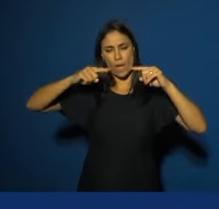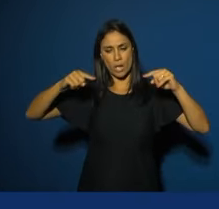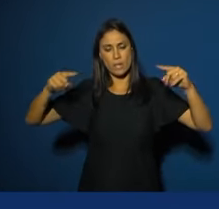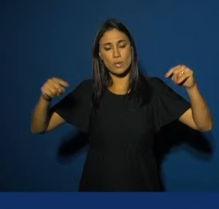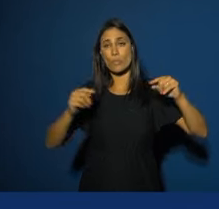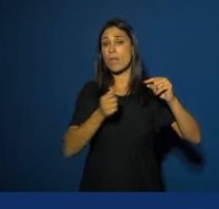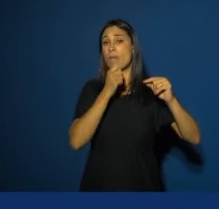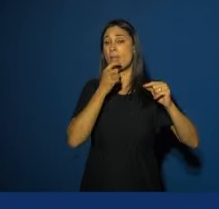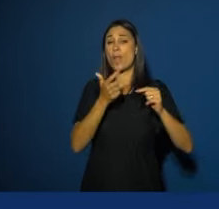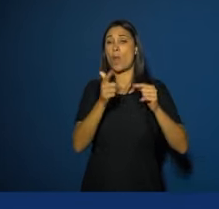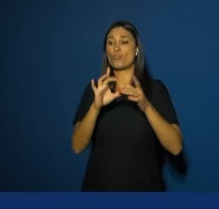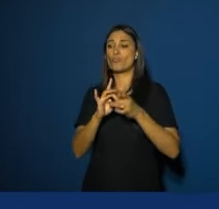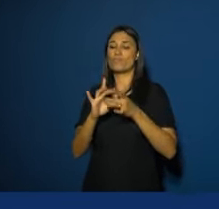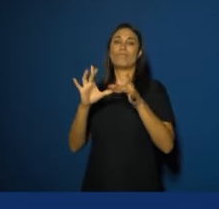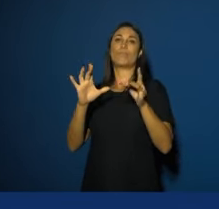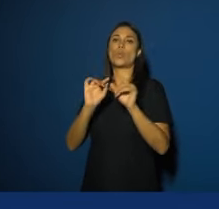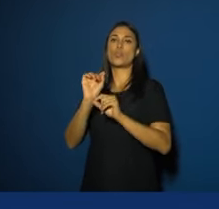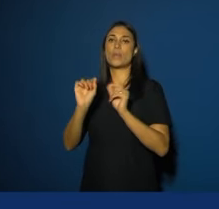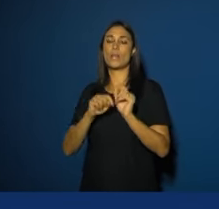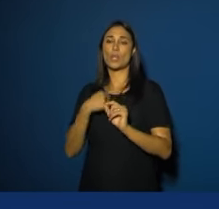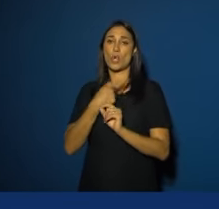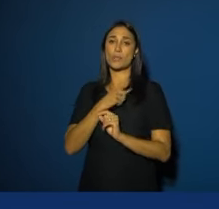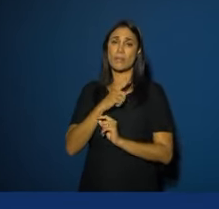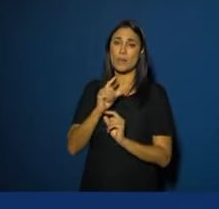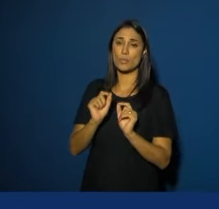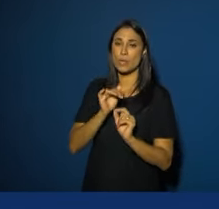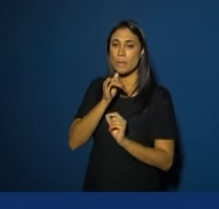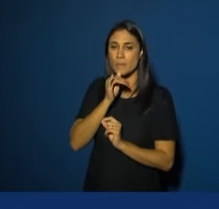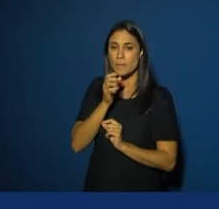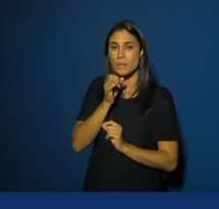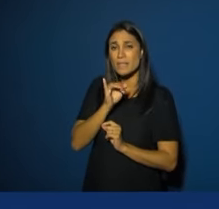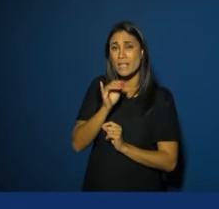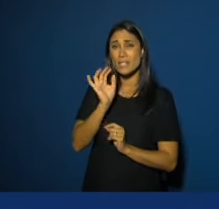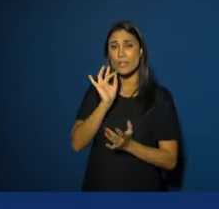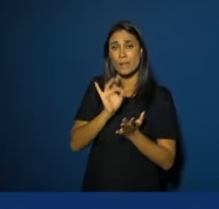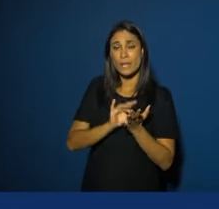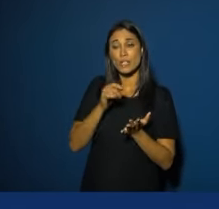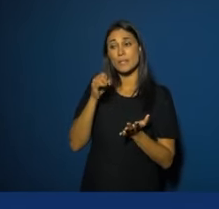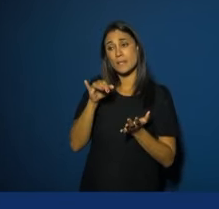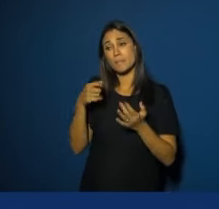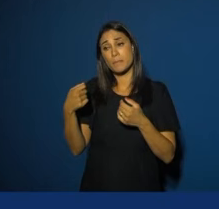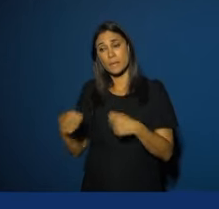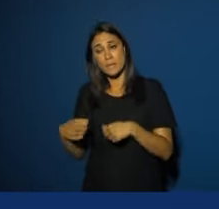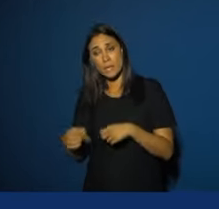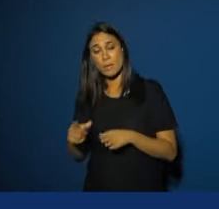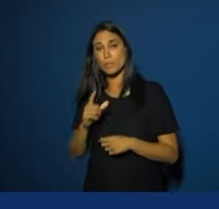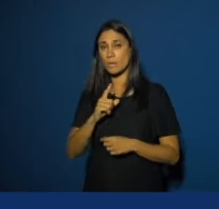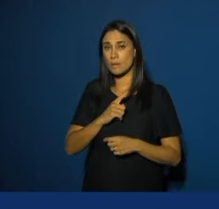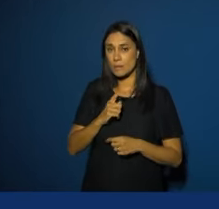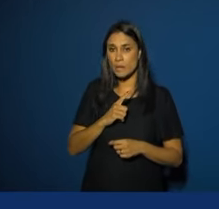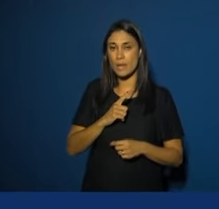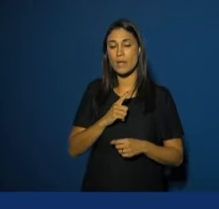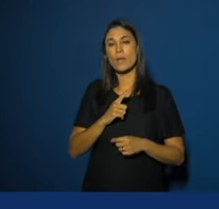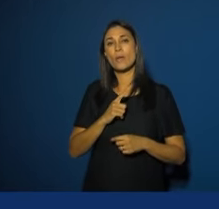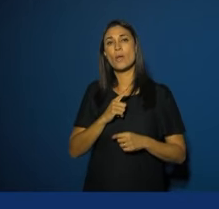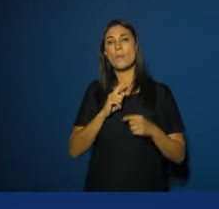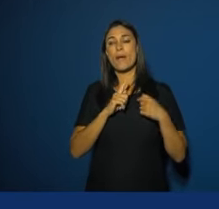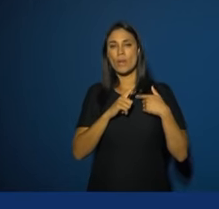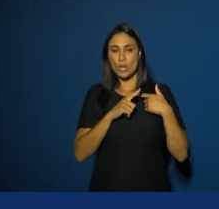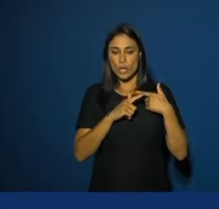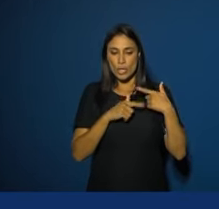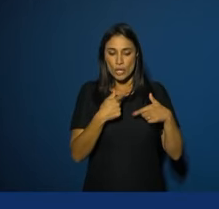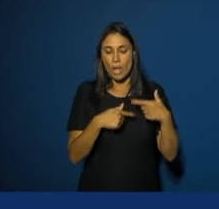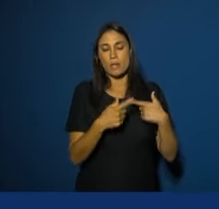não permite que tenhamos, e aí, quiçá, diria, se nós realmente precisaríamos ter uma